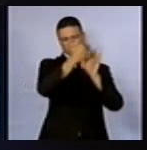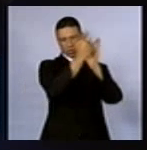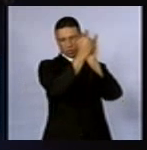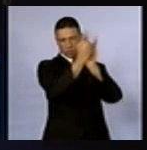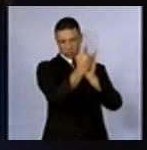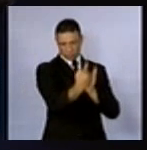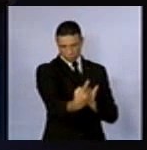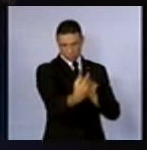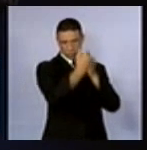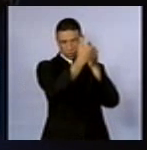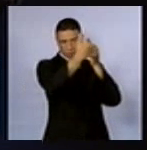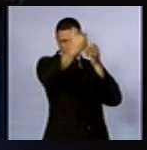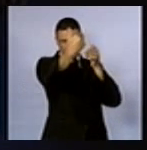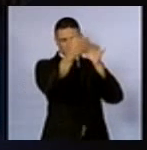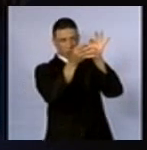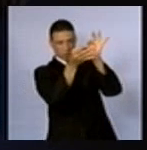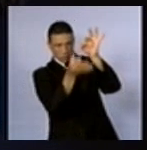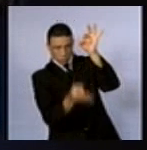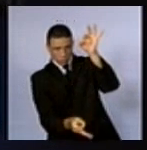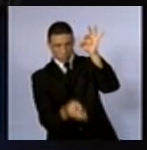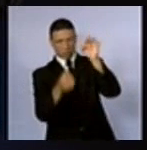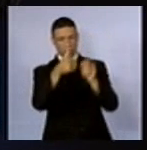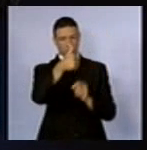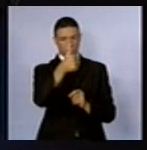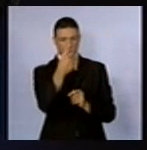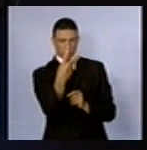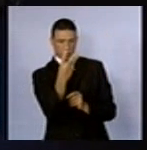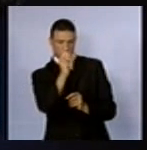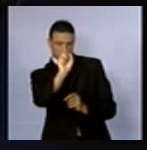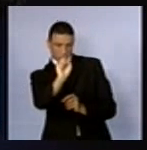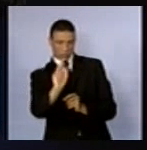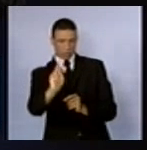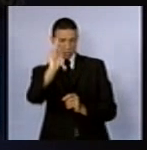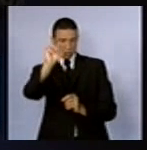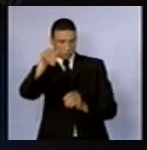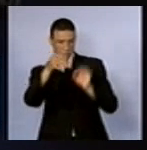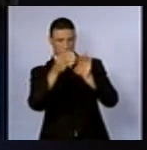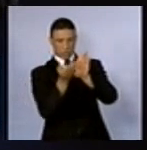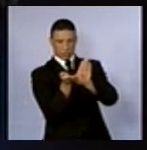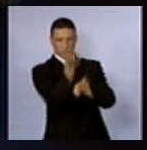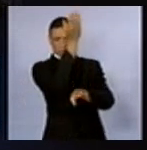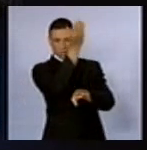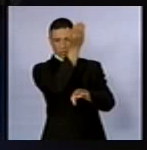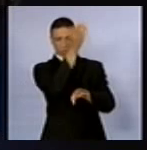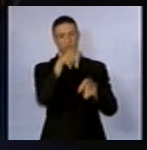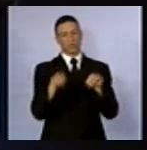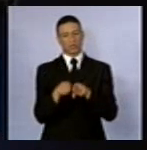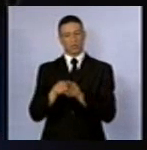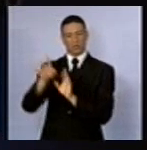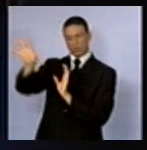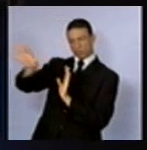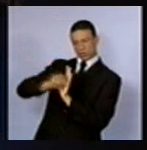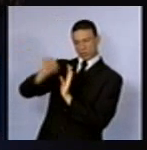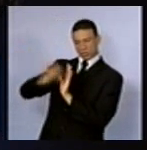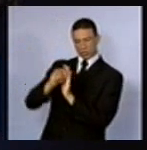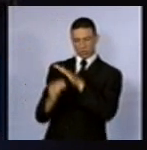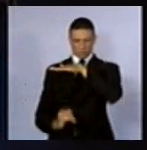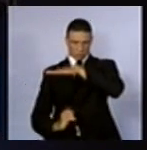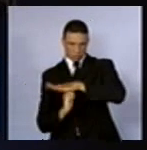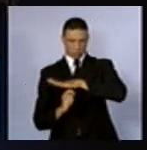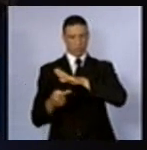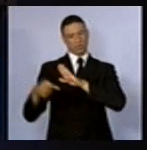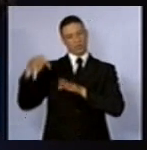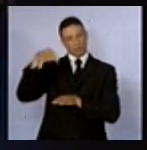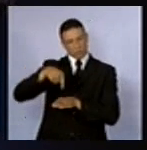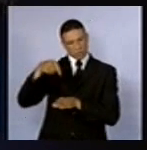eh superior a 138 kv substações de de de transmissão e de distribuição todas as